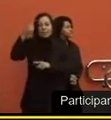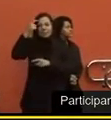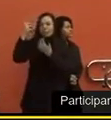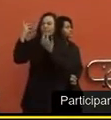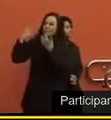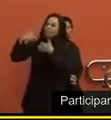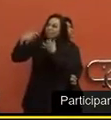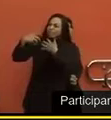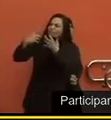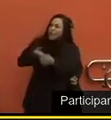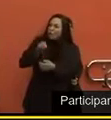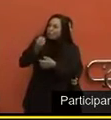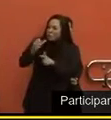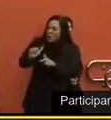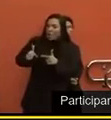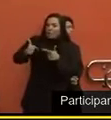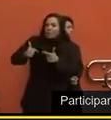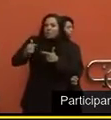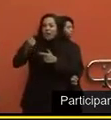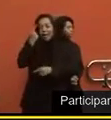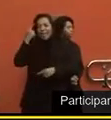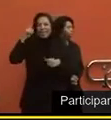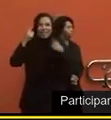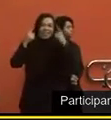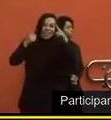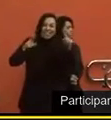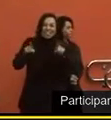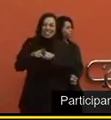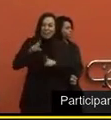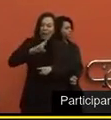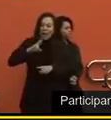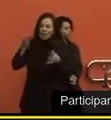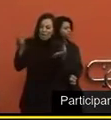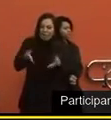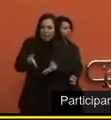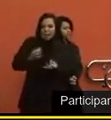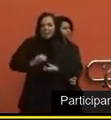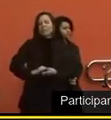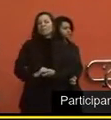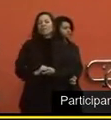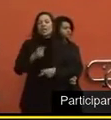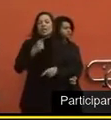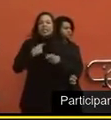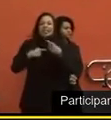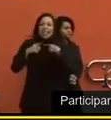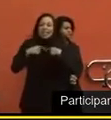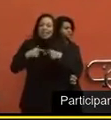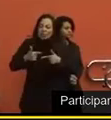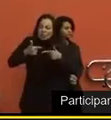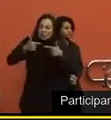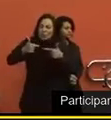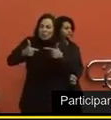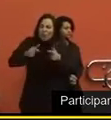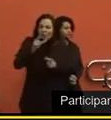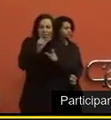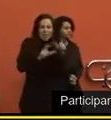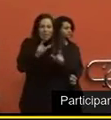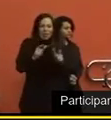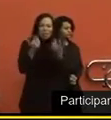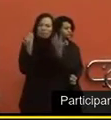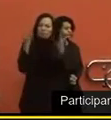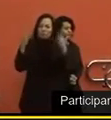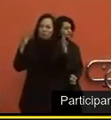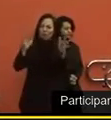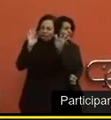reflexivos, proativos, criativos e resolutivos. Desejo muita sorte e felicidade a